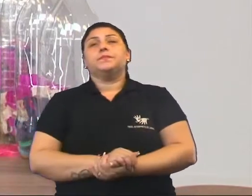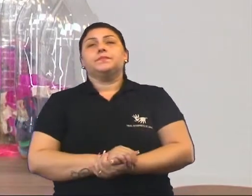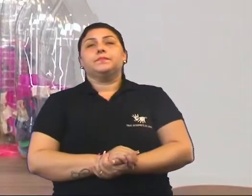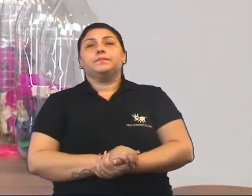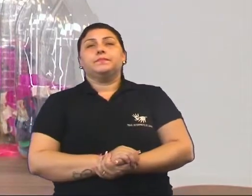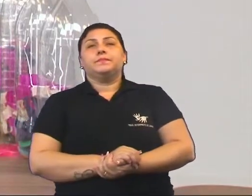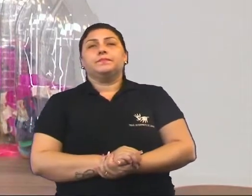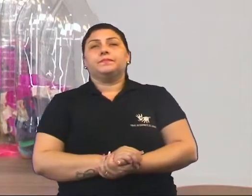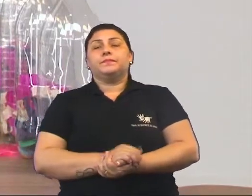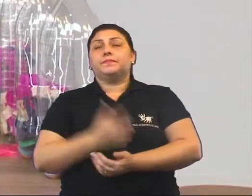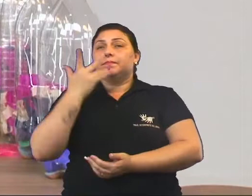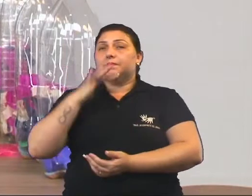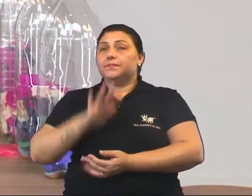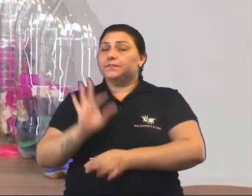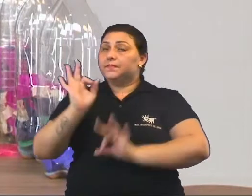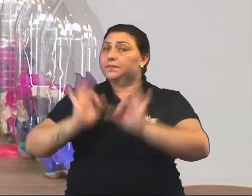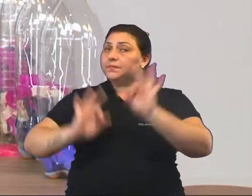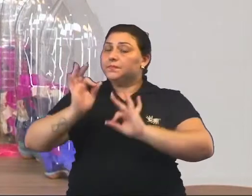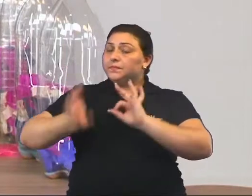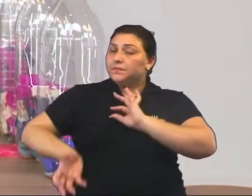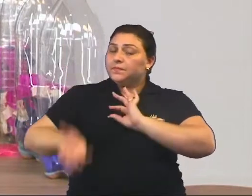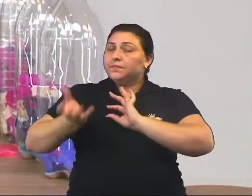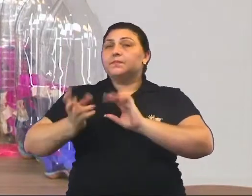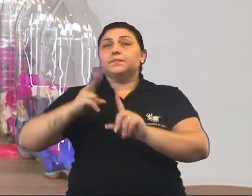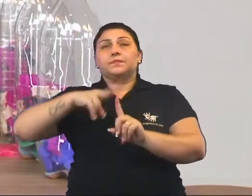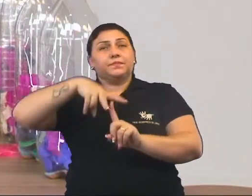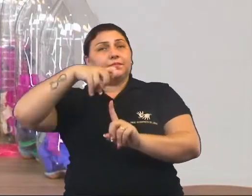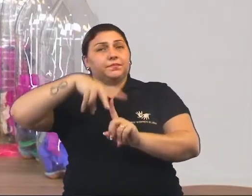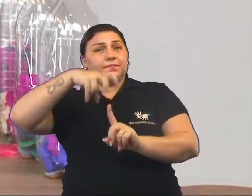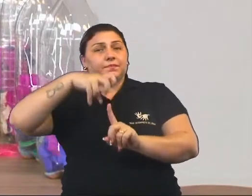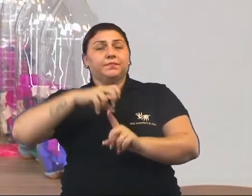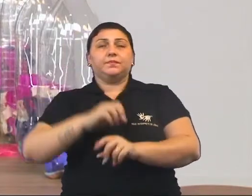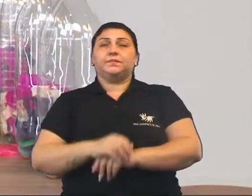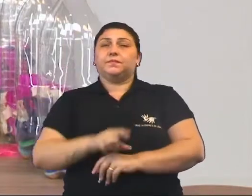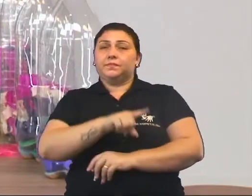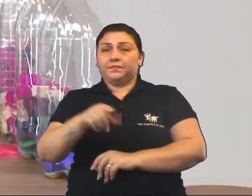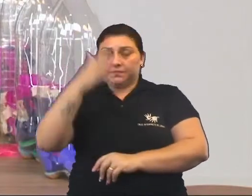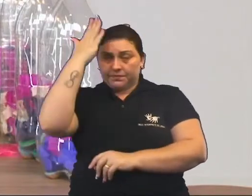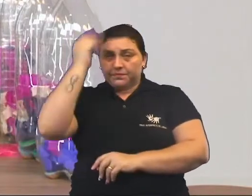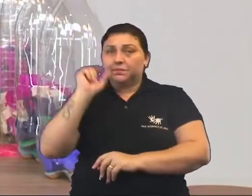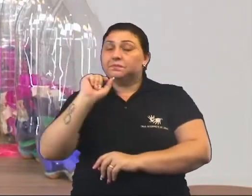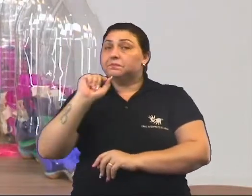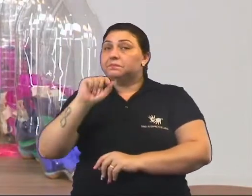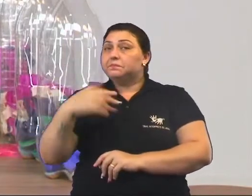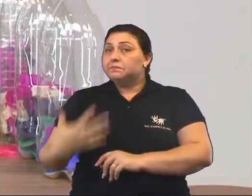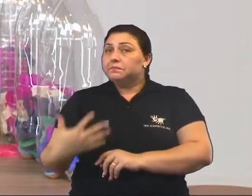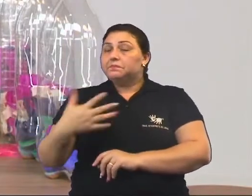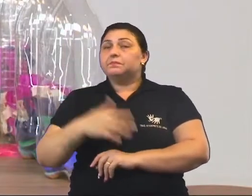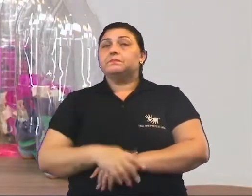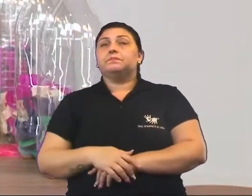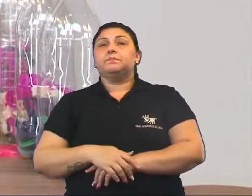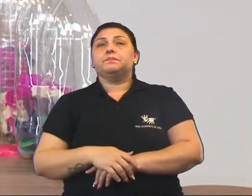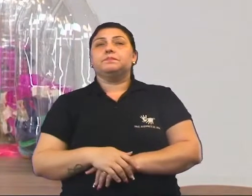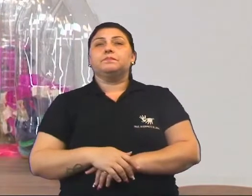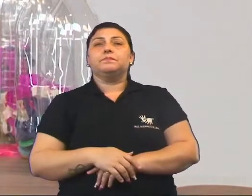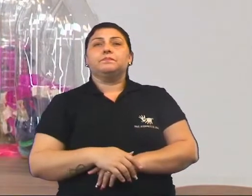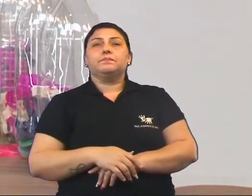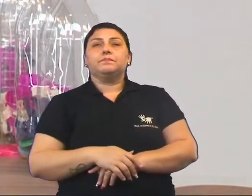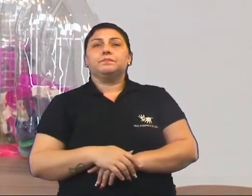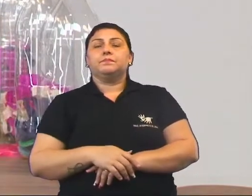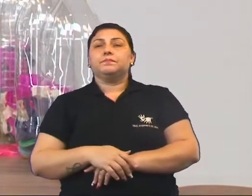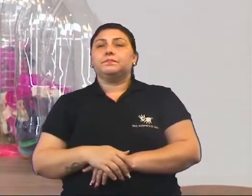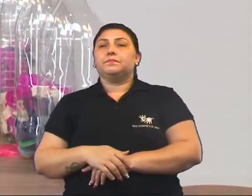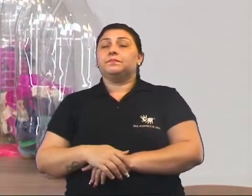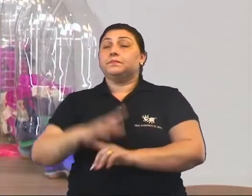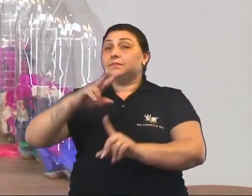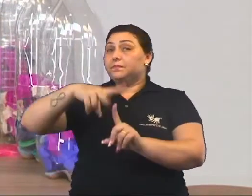Que tal, então, crianças, montar um boliche com garrafa PET? Alguém sabe o que é garrafa PET? Garrafa PET é aquela